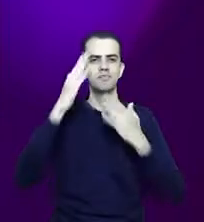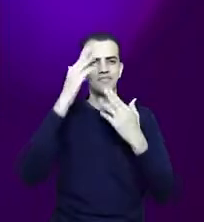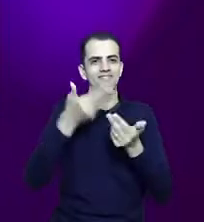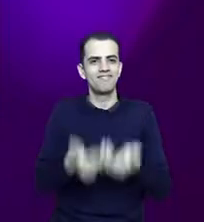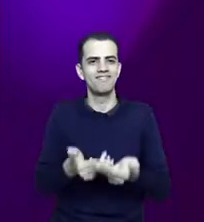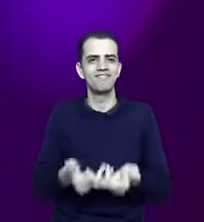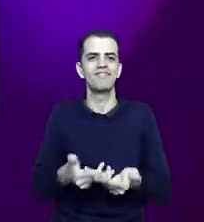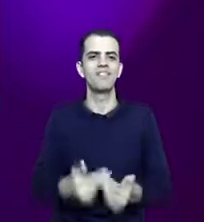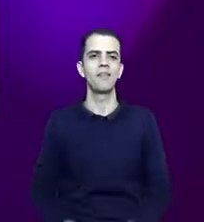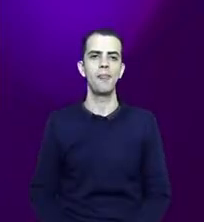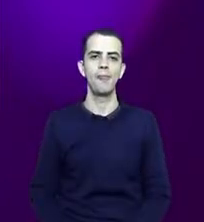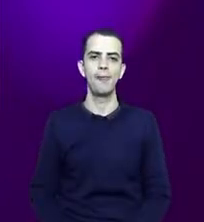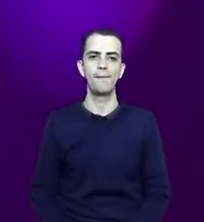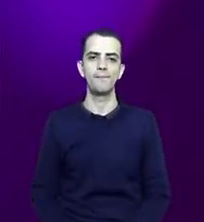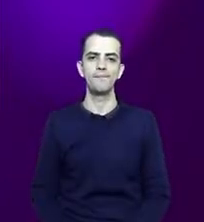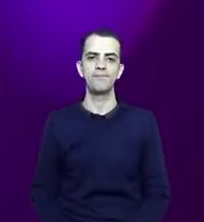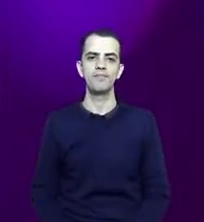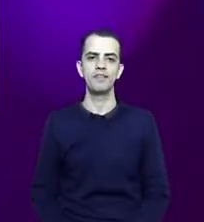paciência.